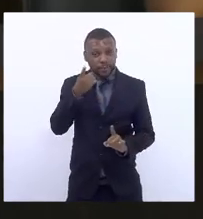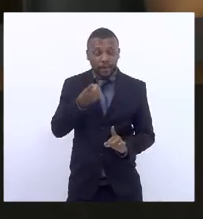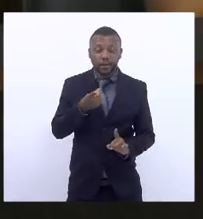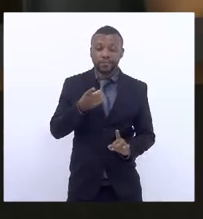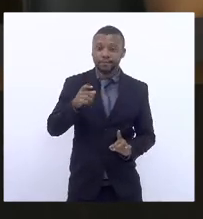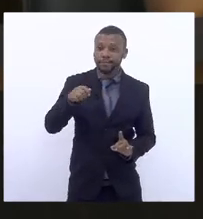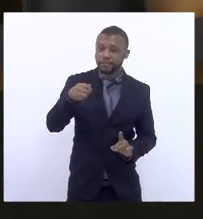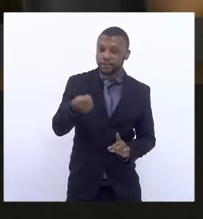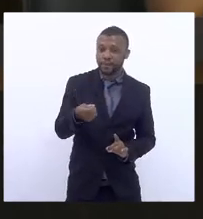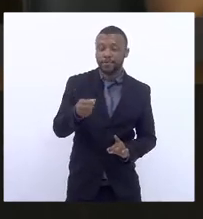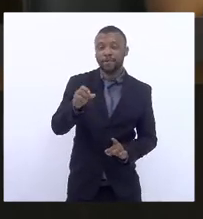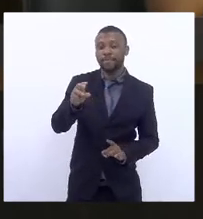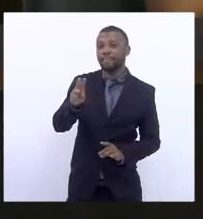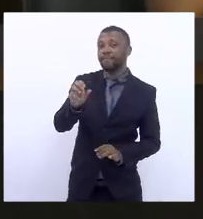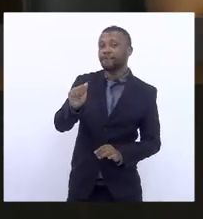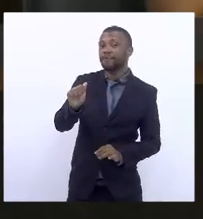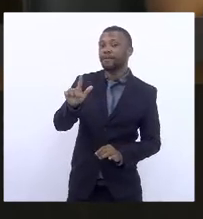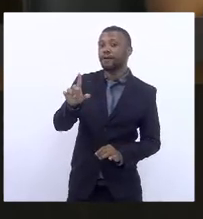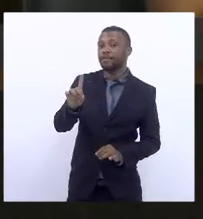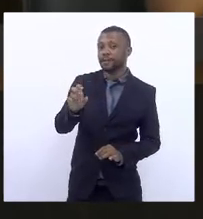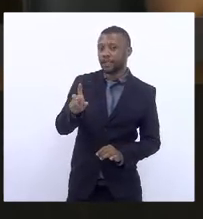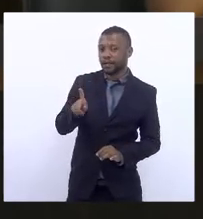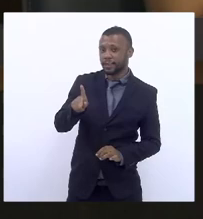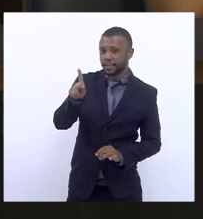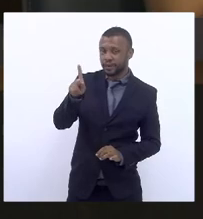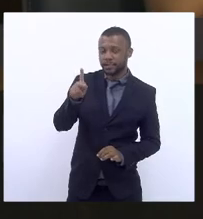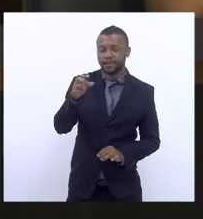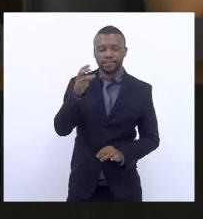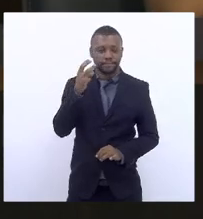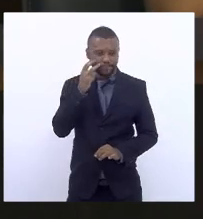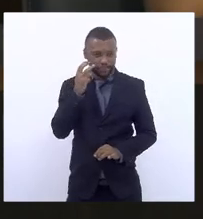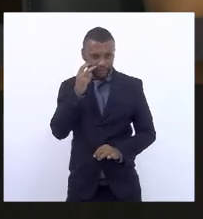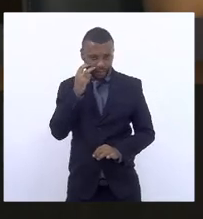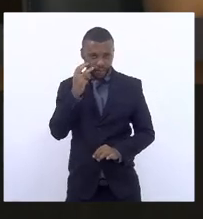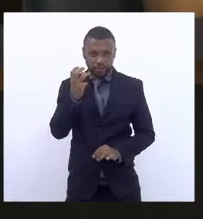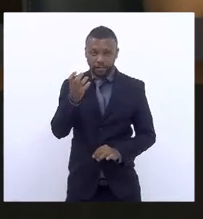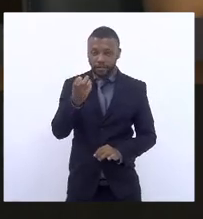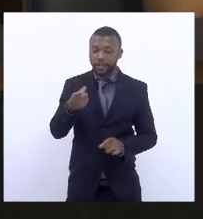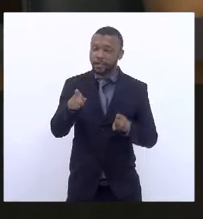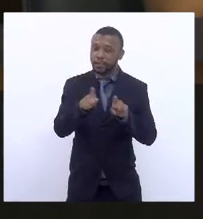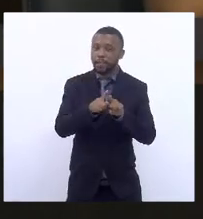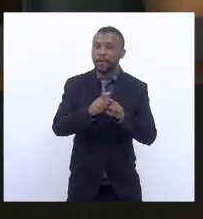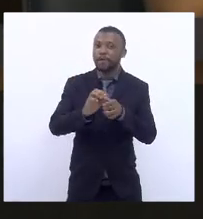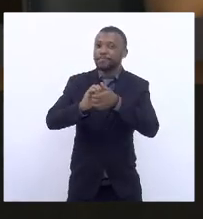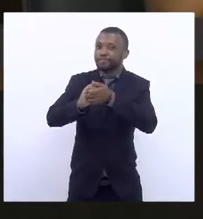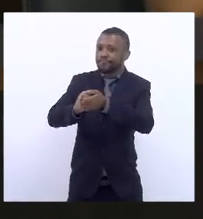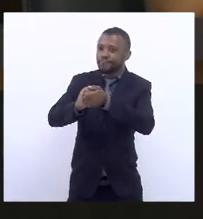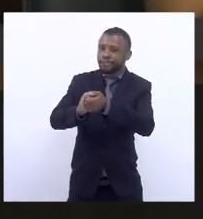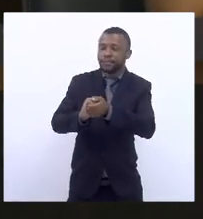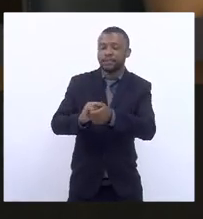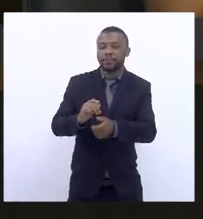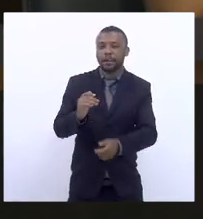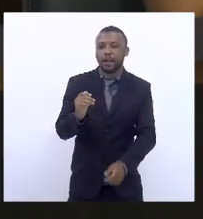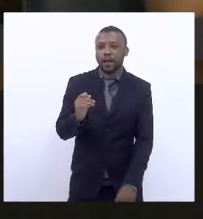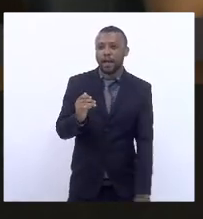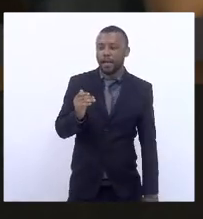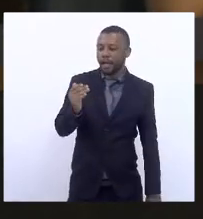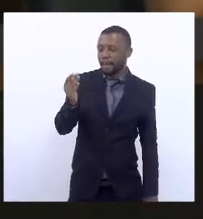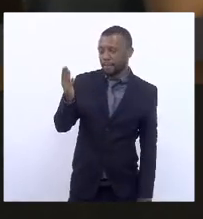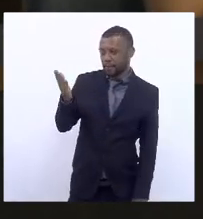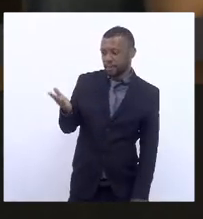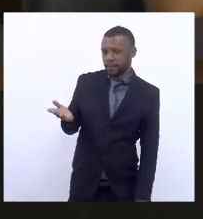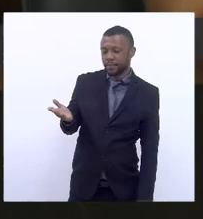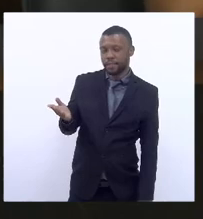Valdeque Carneiro. Queria cumprimentar aqui, à minha esquerda, a